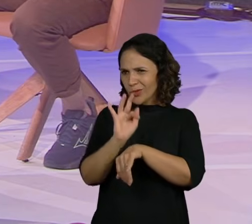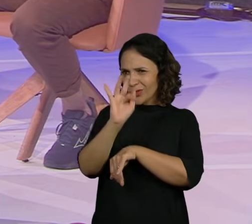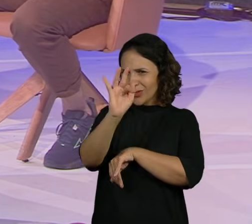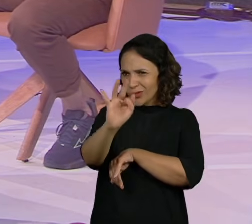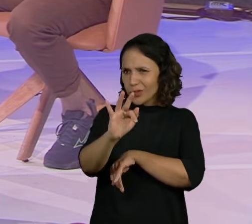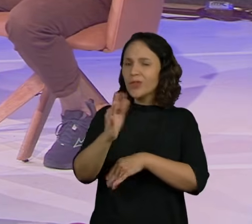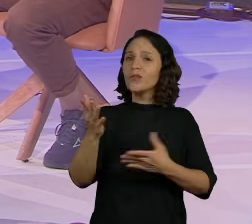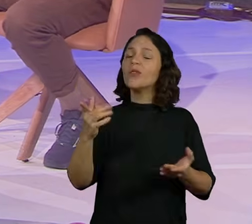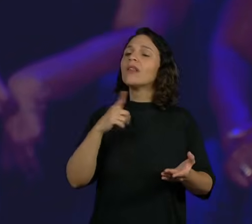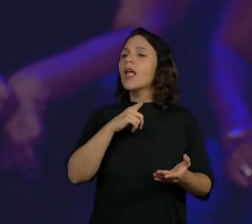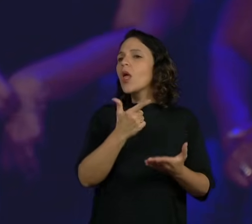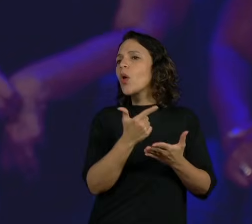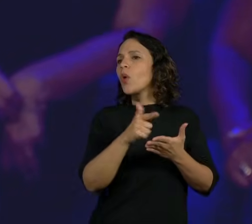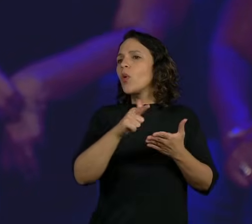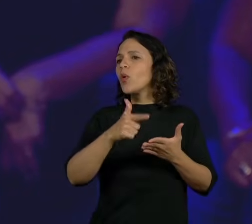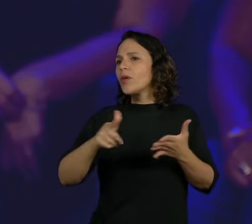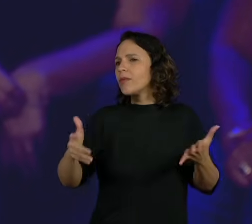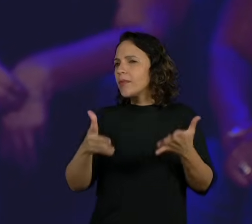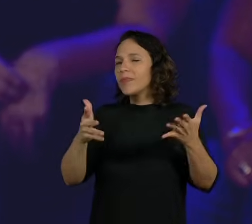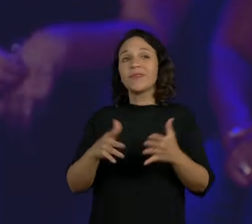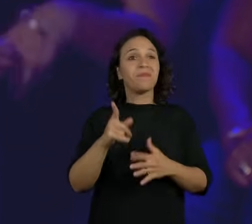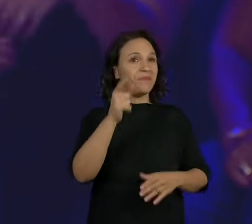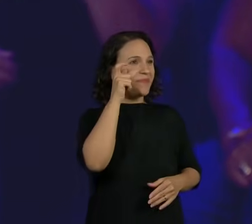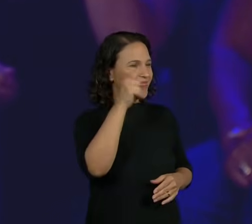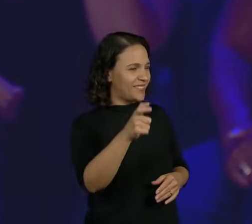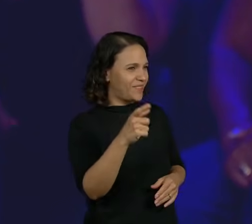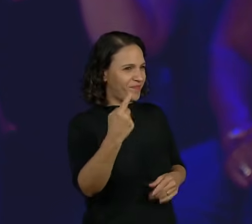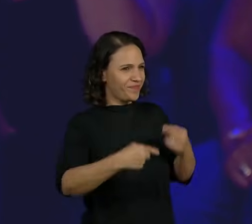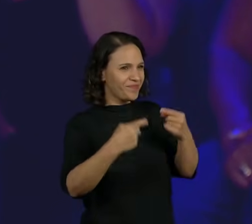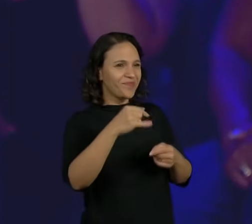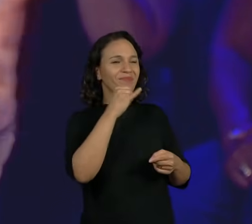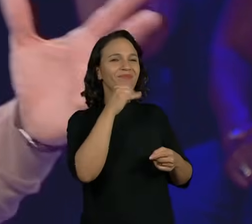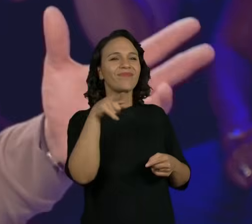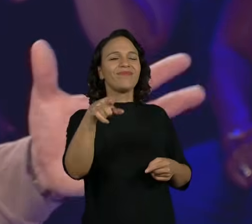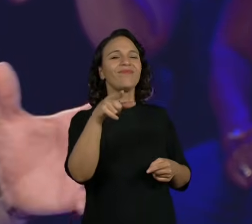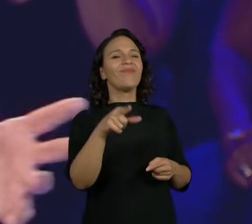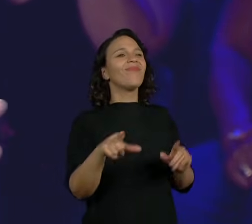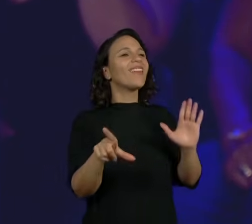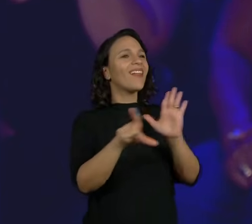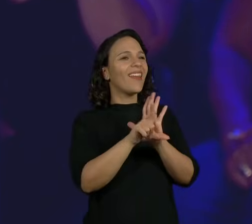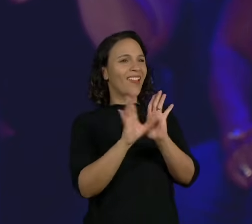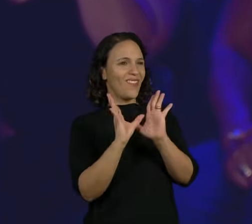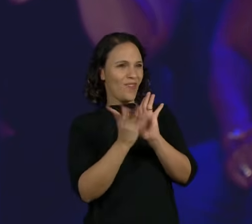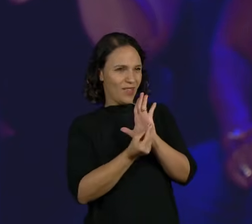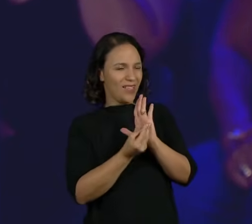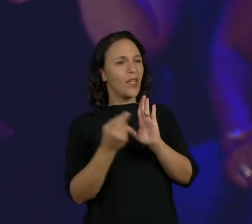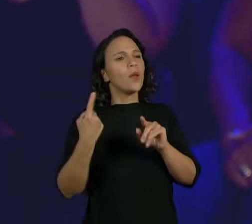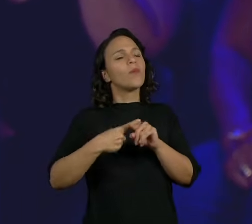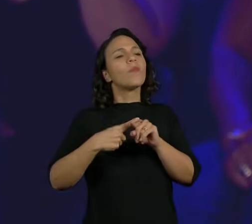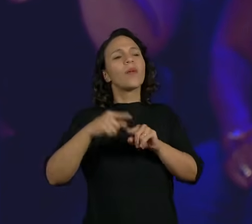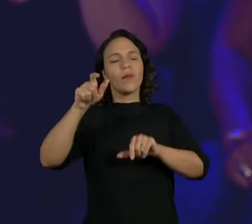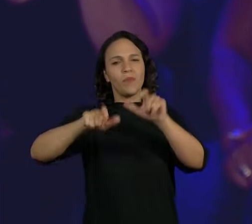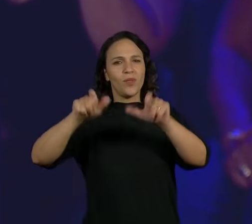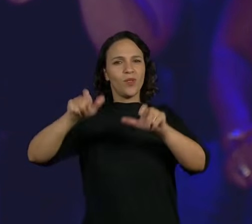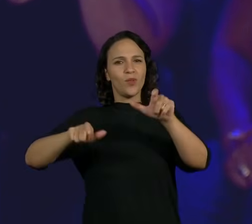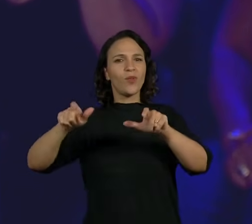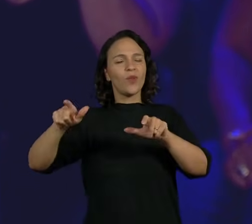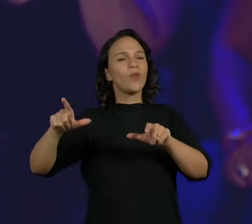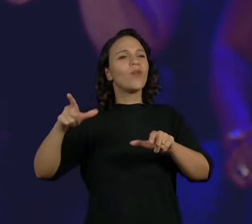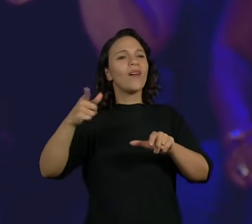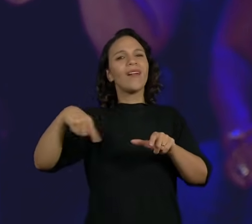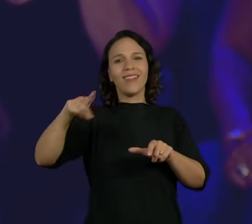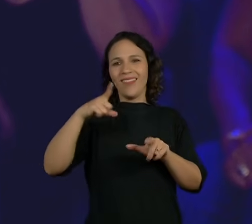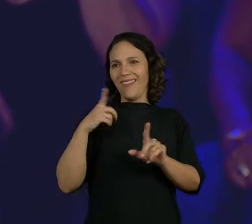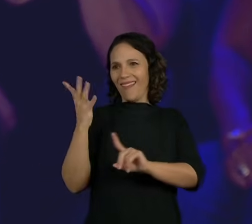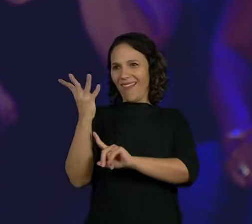outros segmentos juntos. Tem uma coisa interessante quando a gente discute Lei Rouanet, um programa aqui que traz muitos artistas, né? A Lei Rouanet que gera tanto